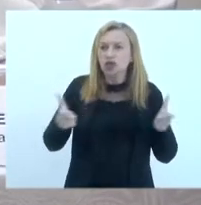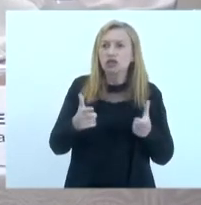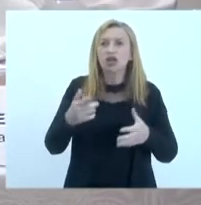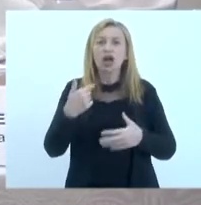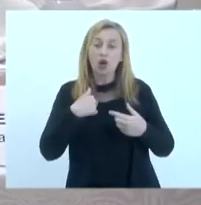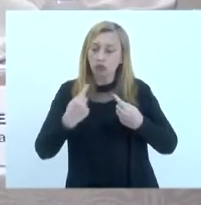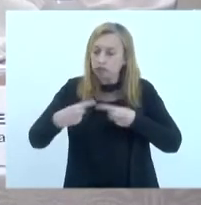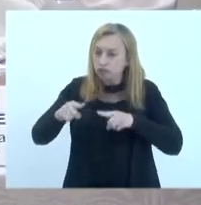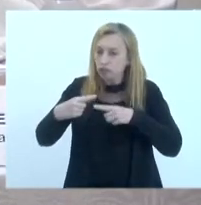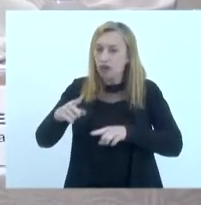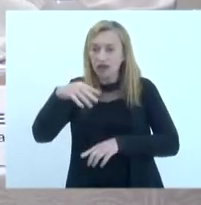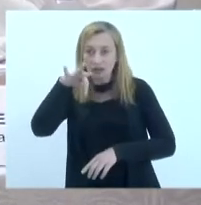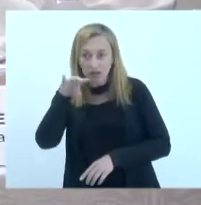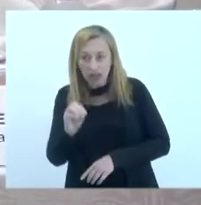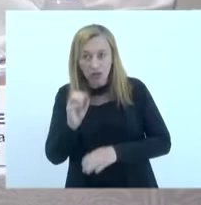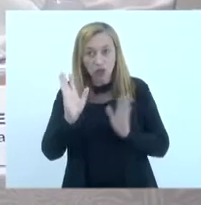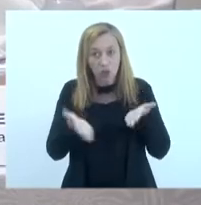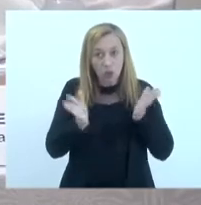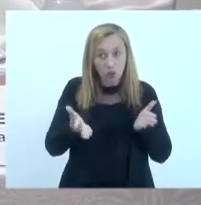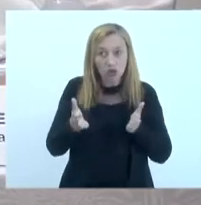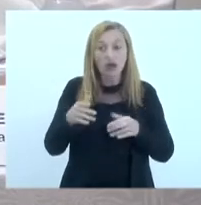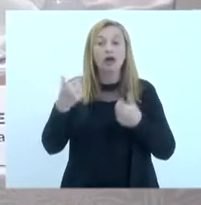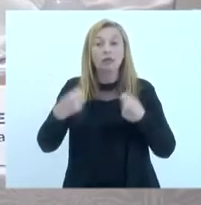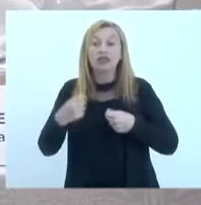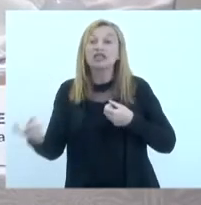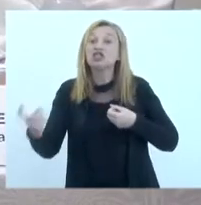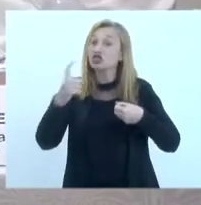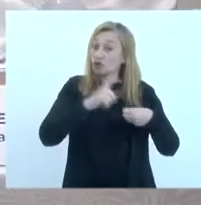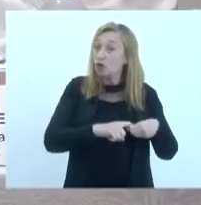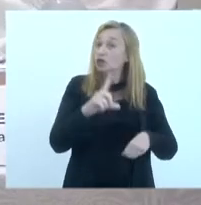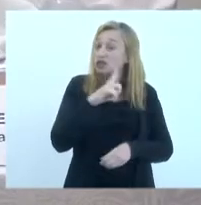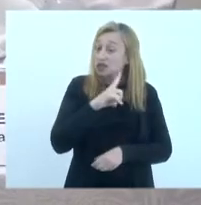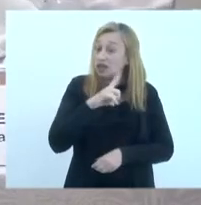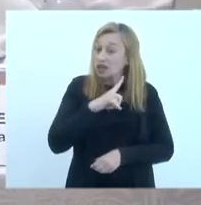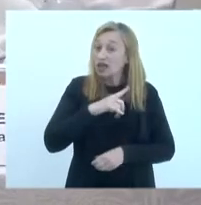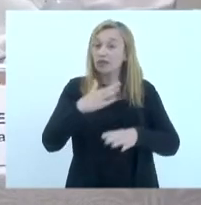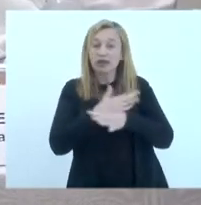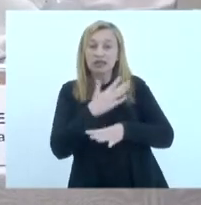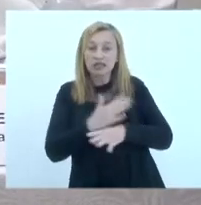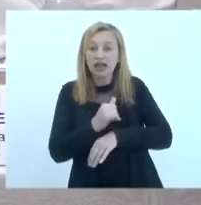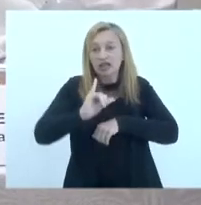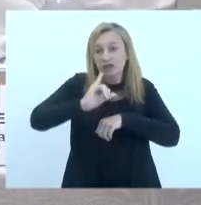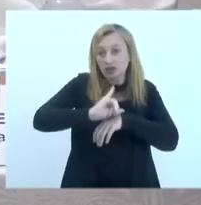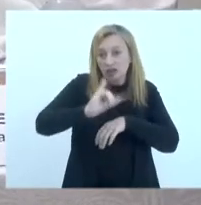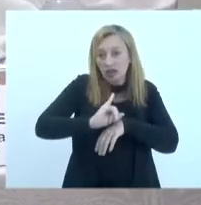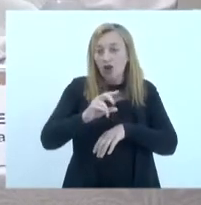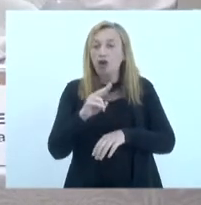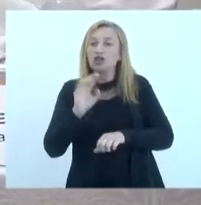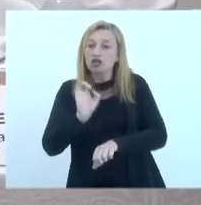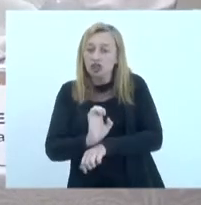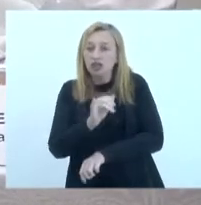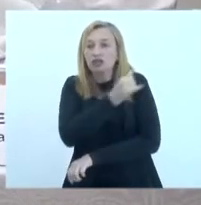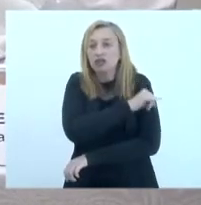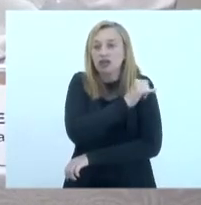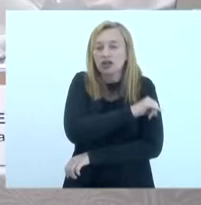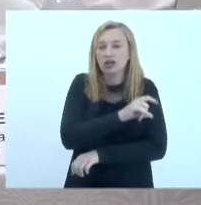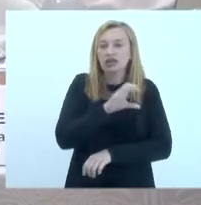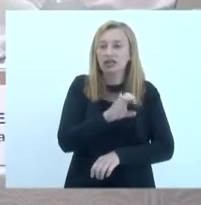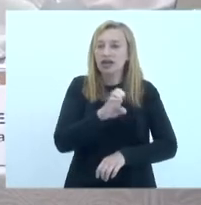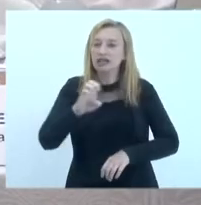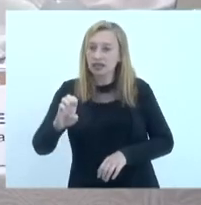manhã ao Neto, que a gente precisa trazer de volta para a cidade de Volta Redonda ou para o Estado do Rio de Janeiro a sede da